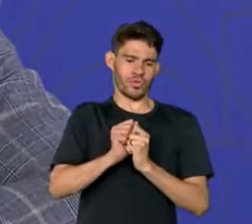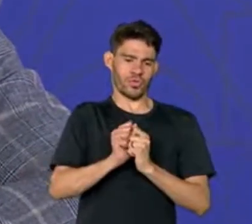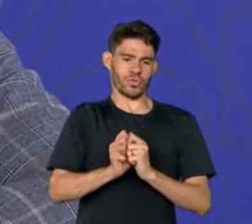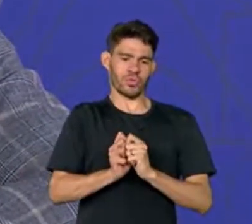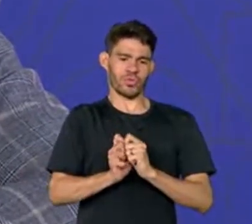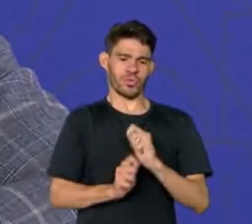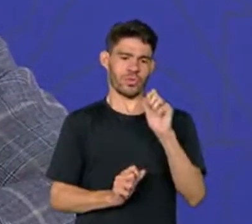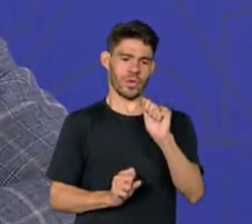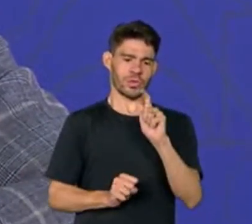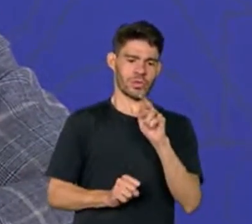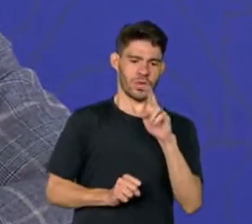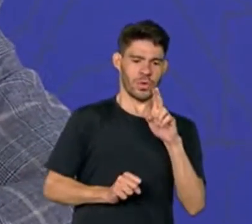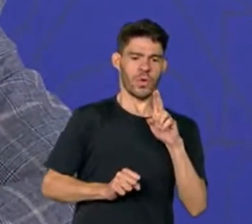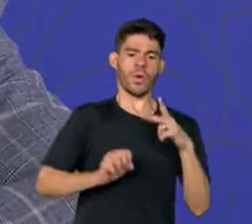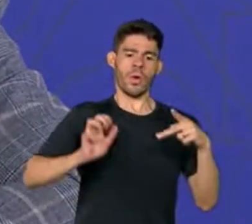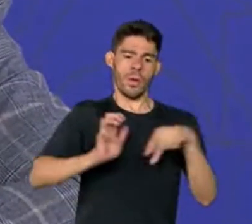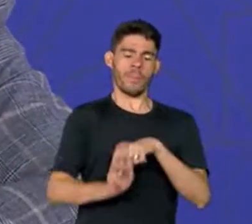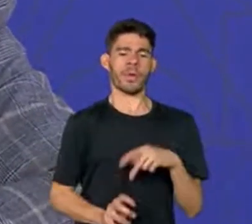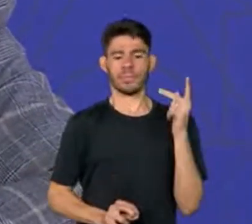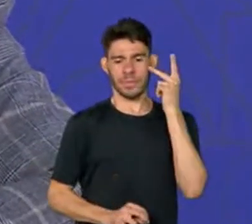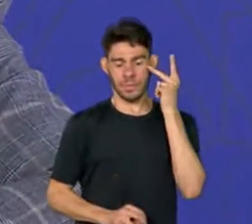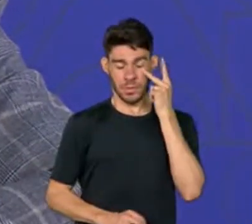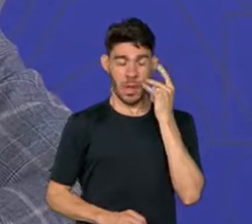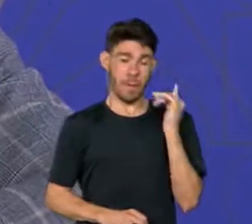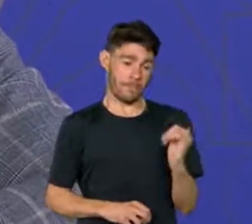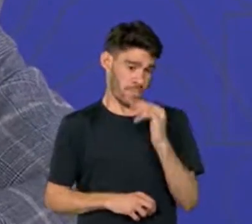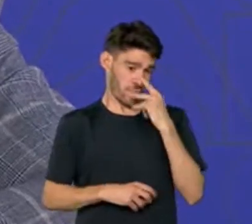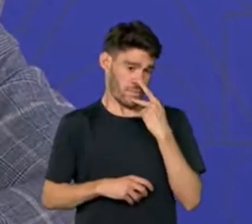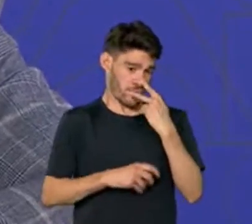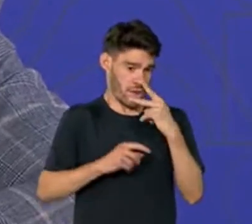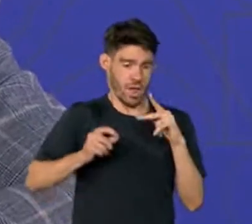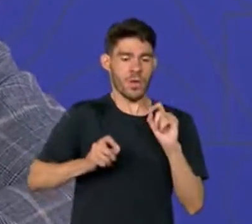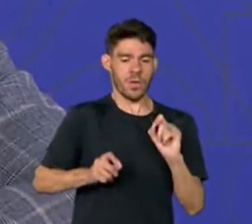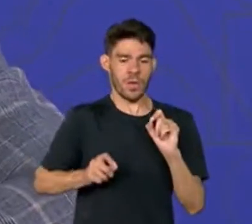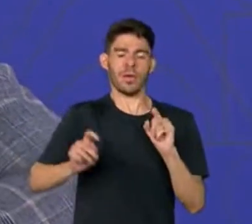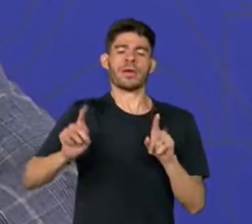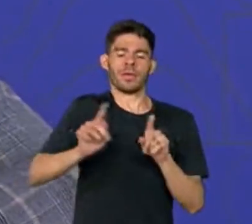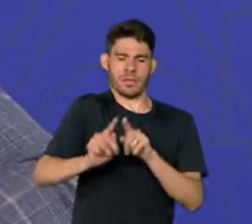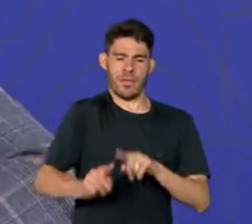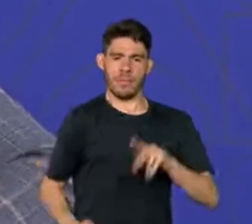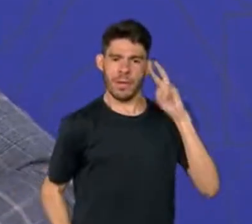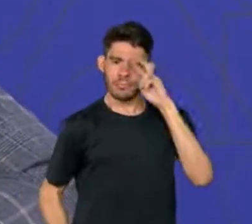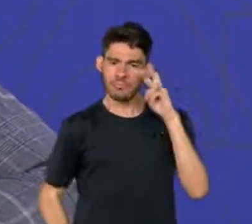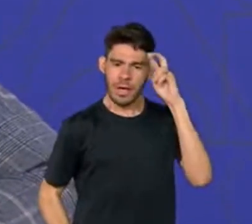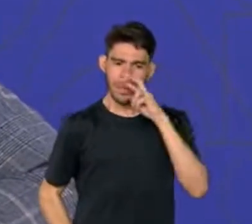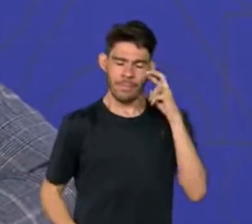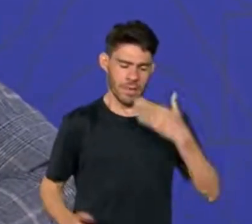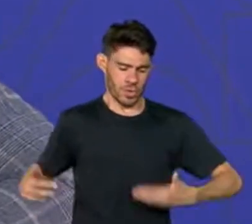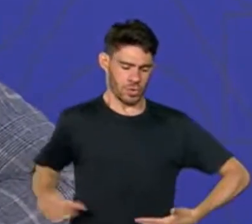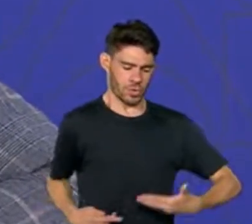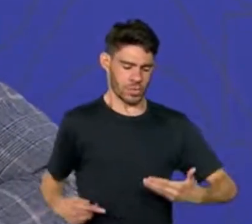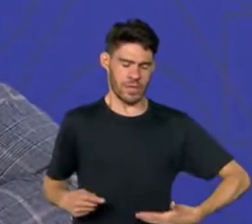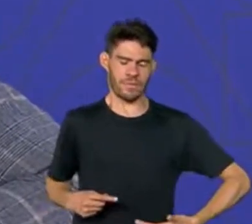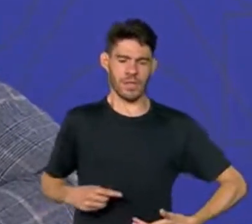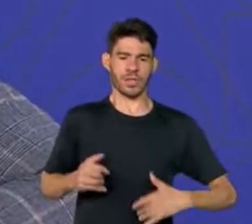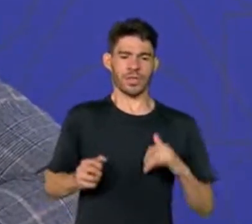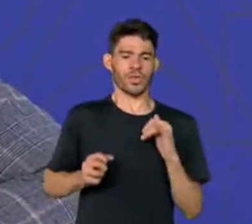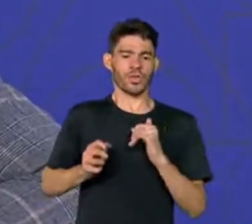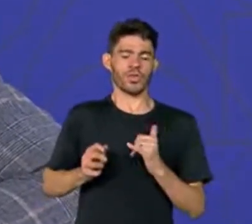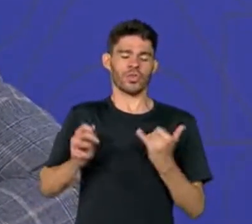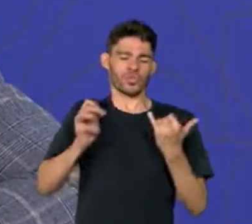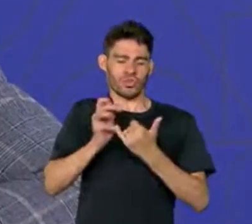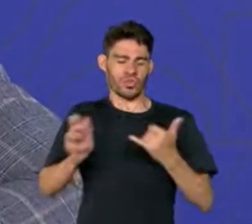São Paulo, que é bom que se diga, também faz a fiscalização dos serviços de energia elétrica